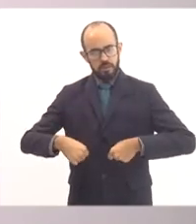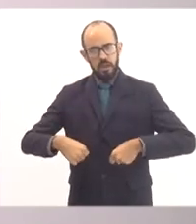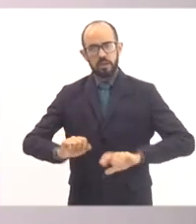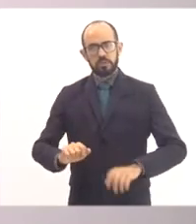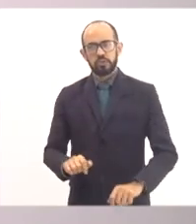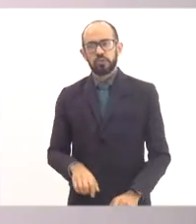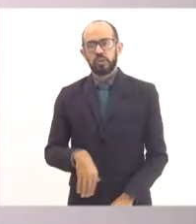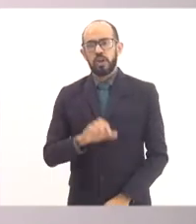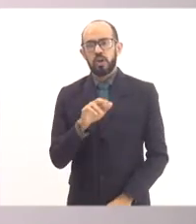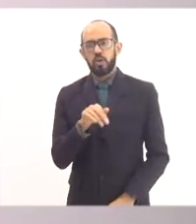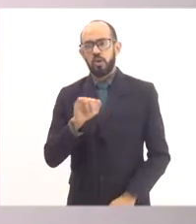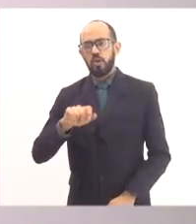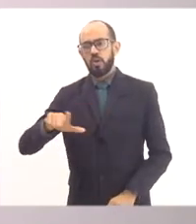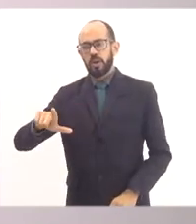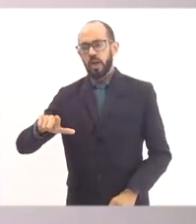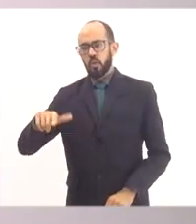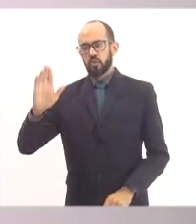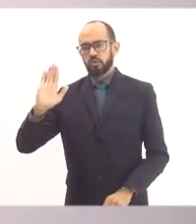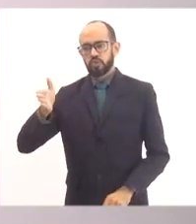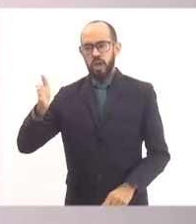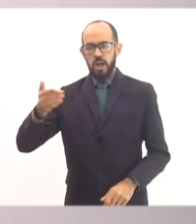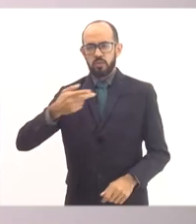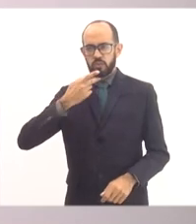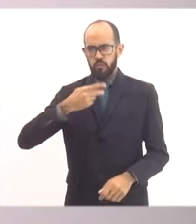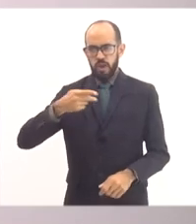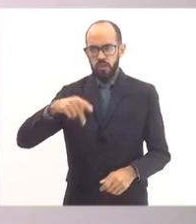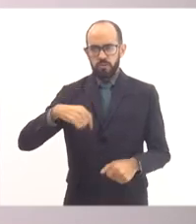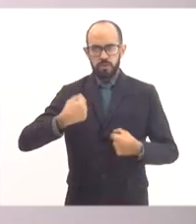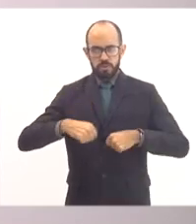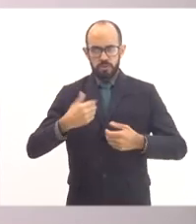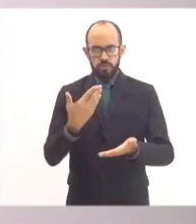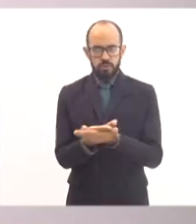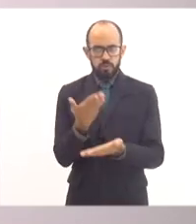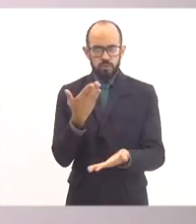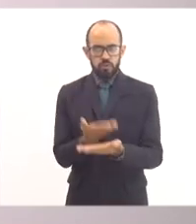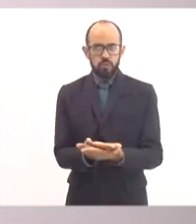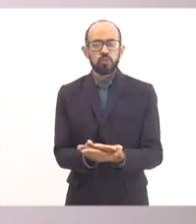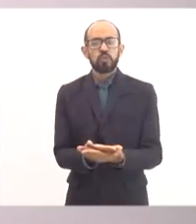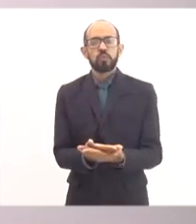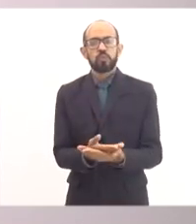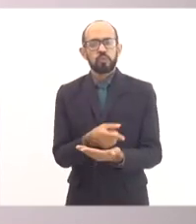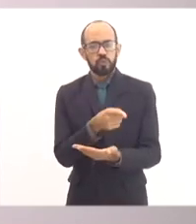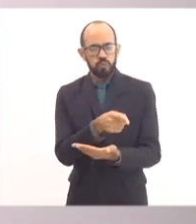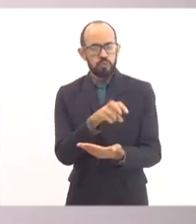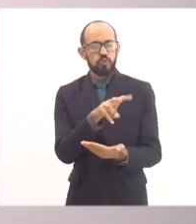O coronel Leandro Monteiro já nos determinou um estudo, não só para a questão do Chuaia, mas nós temos